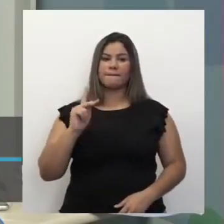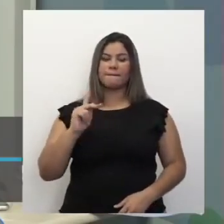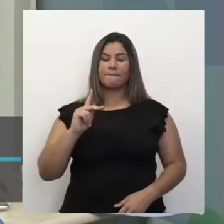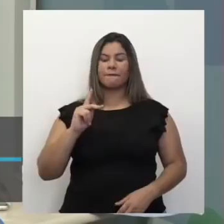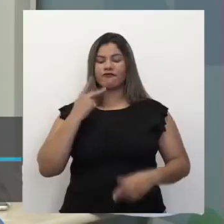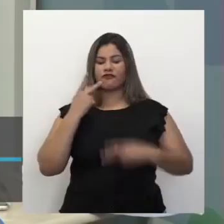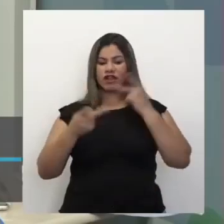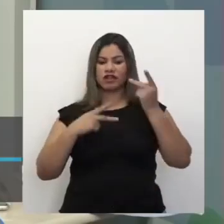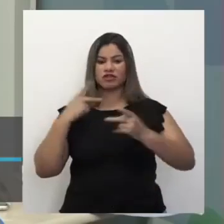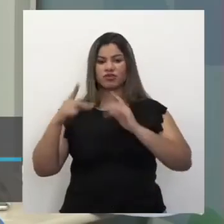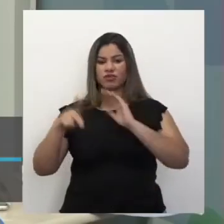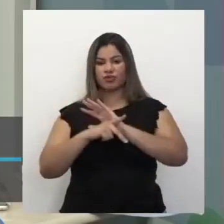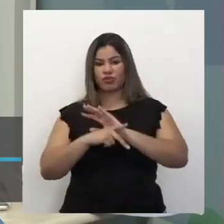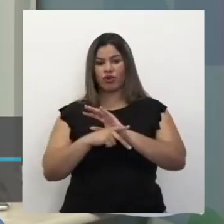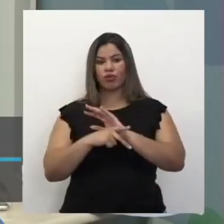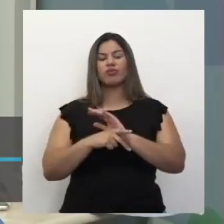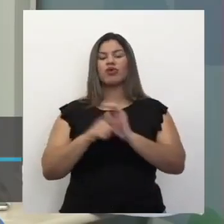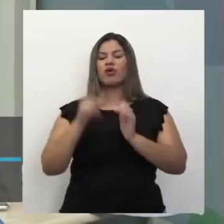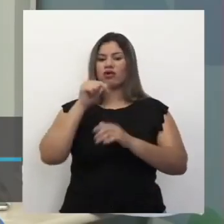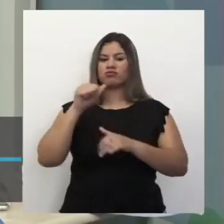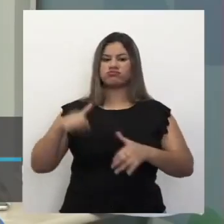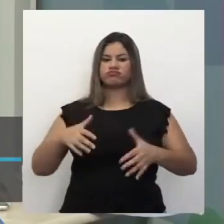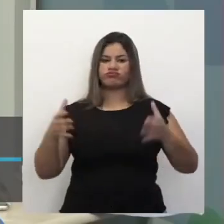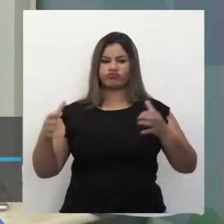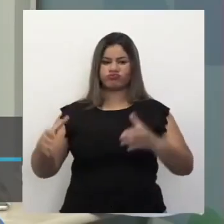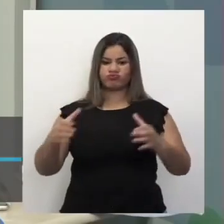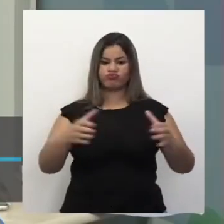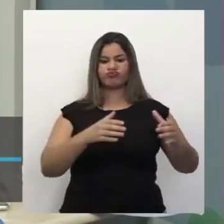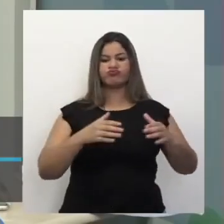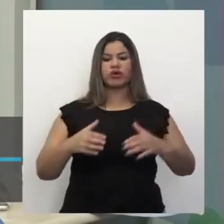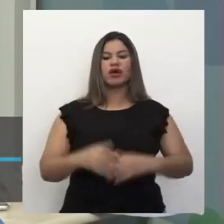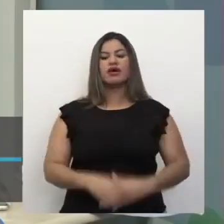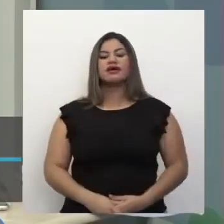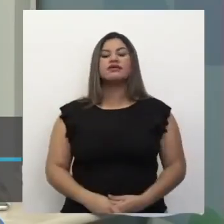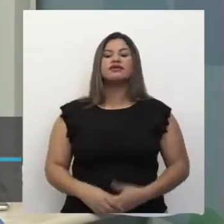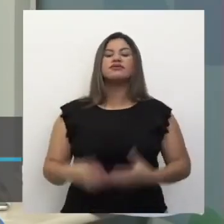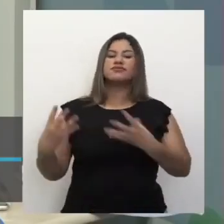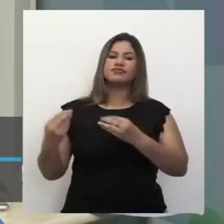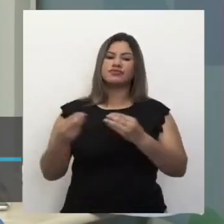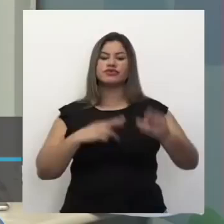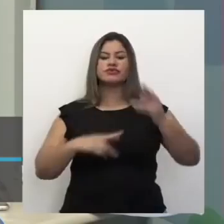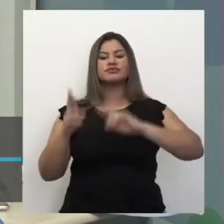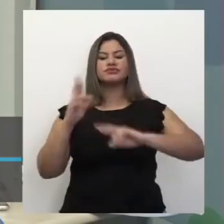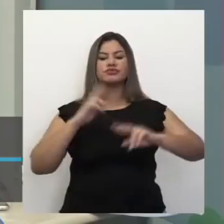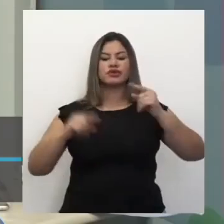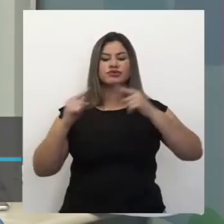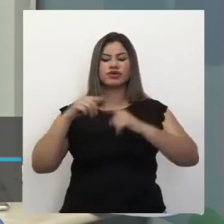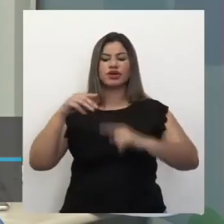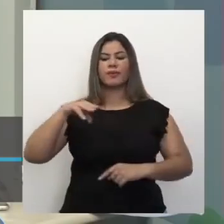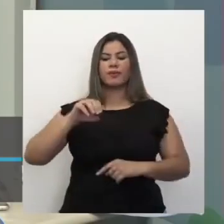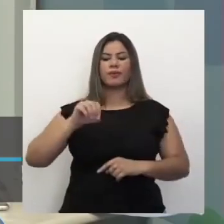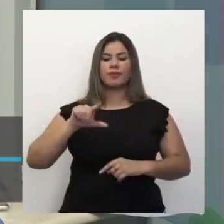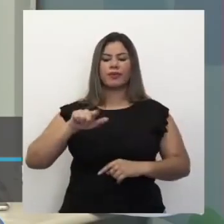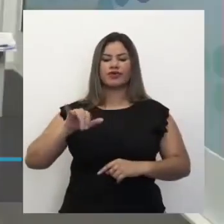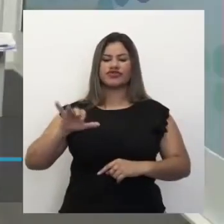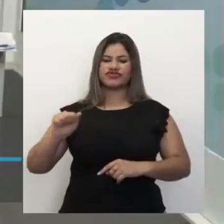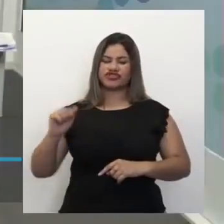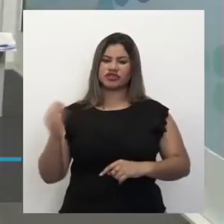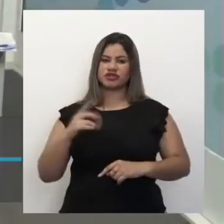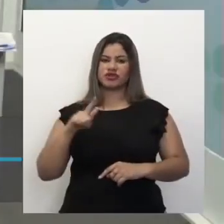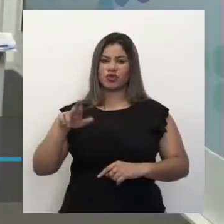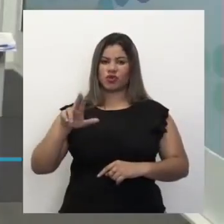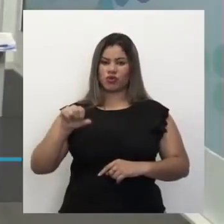aqui que são fontes de água também. Muito bem. E muitas outras participações, inclusive de Mogi Guaçu. Mogi Guaçu também